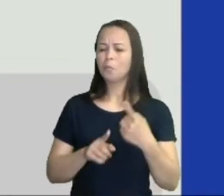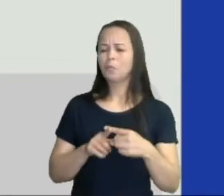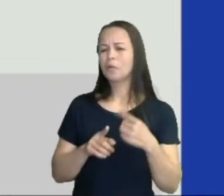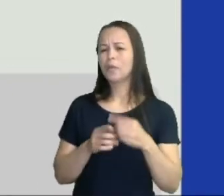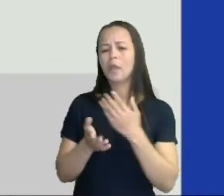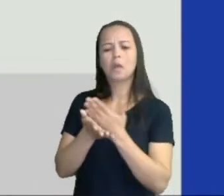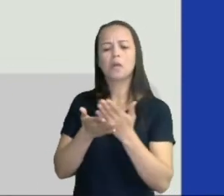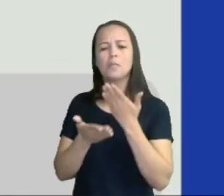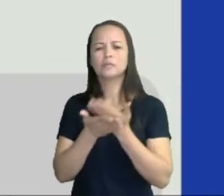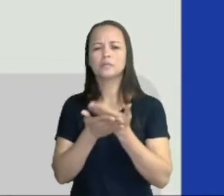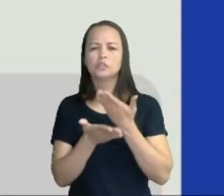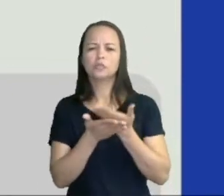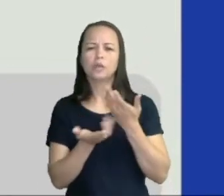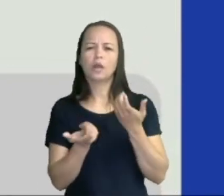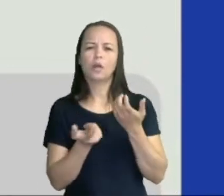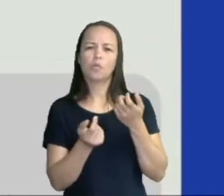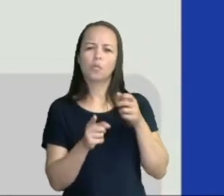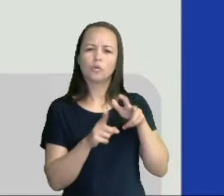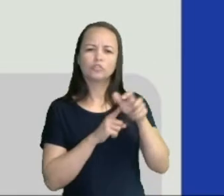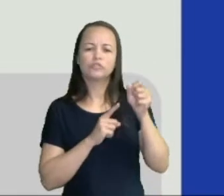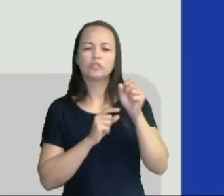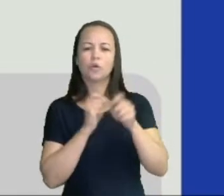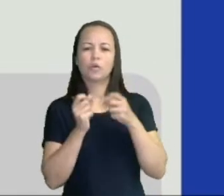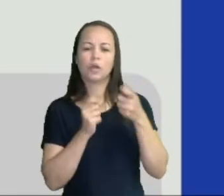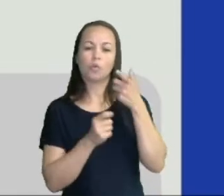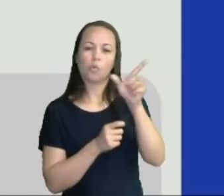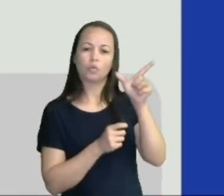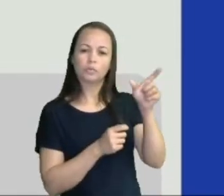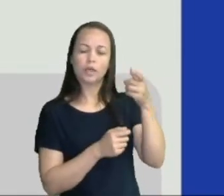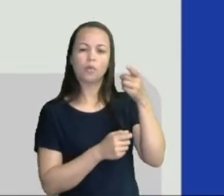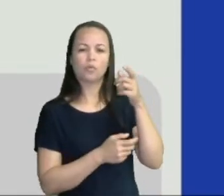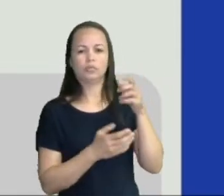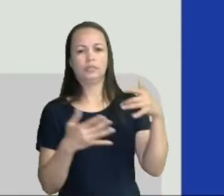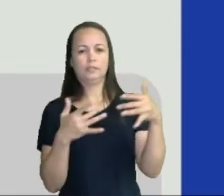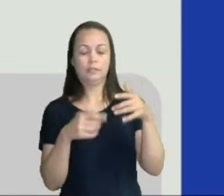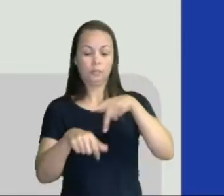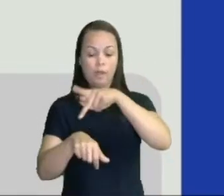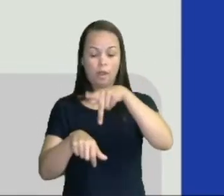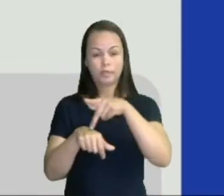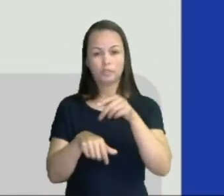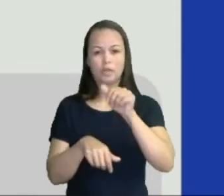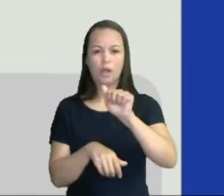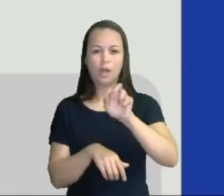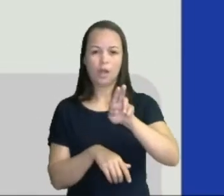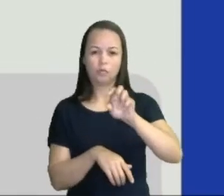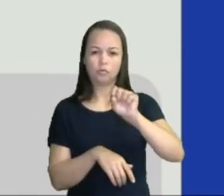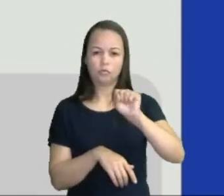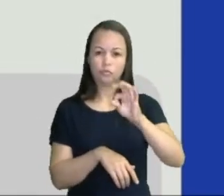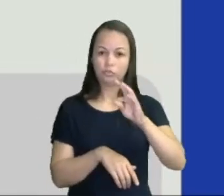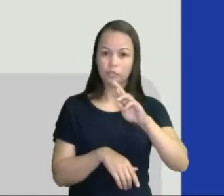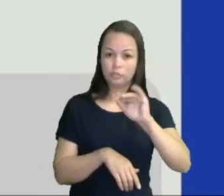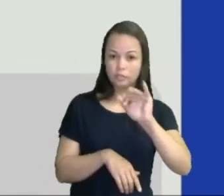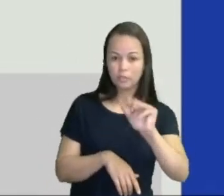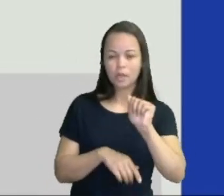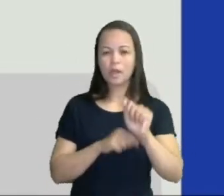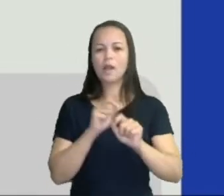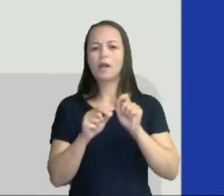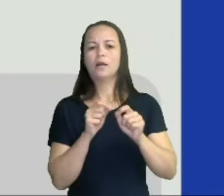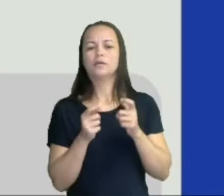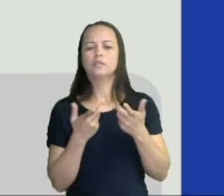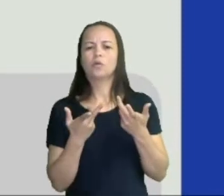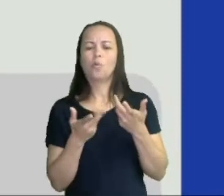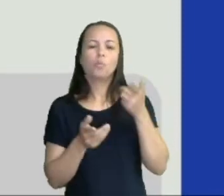vitórias ali contra a Áustria foram decisivas para que ele conseguisse